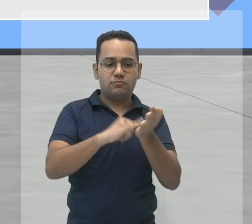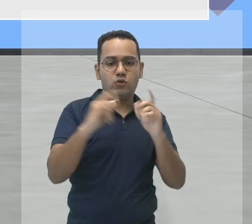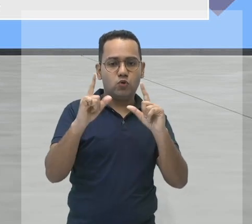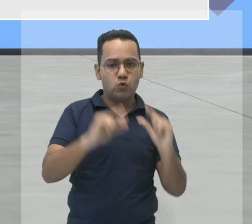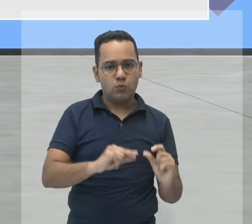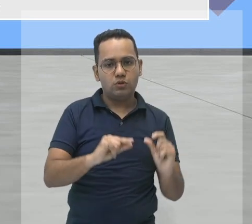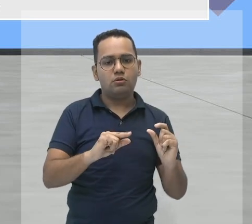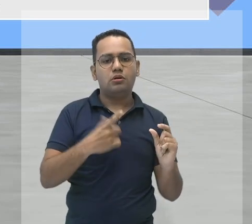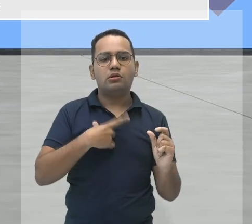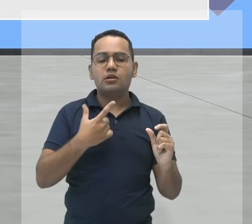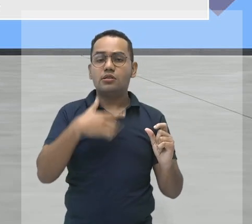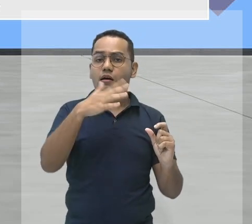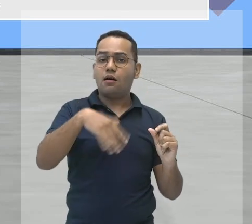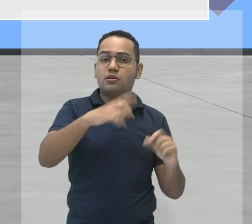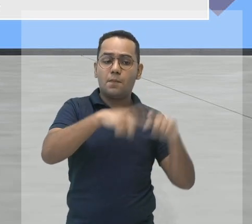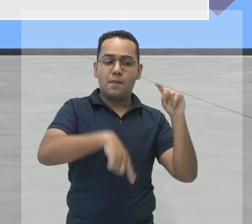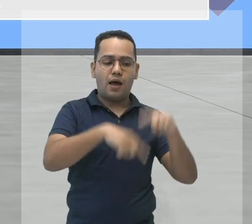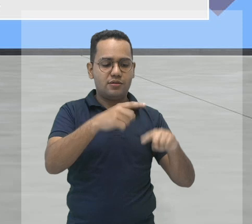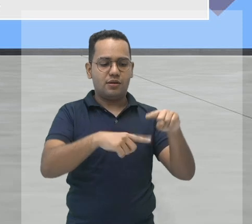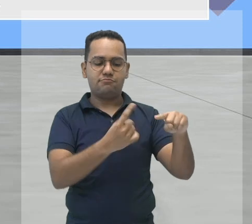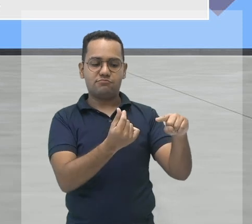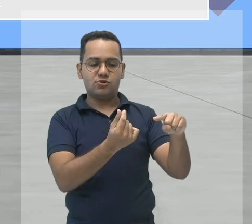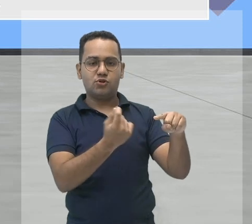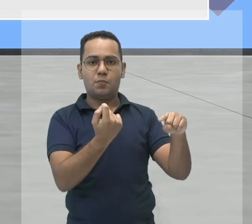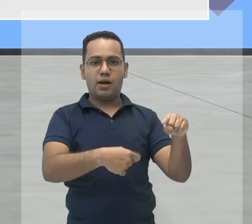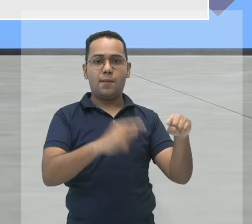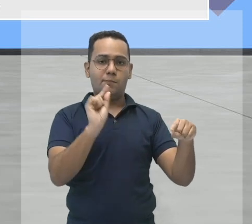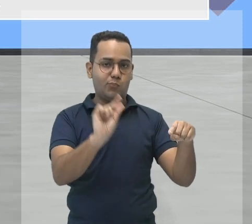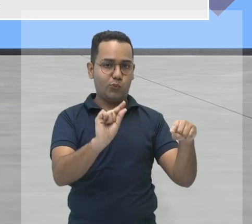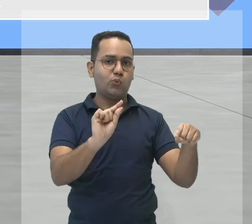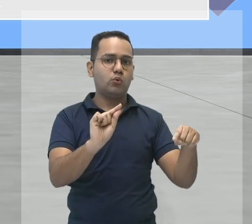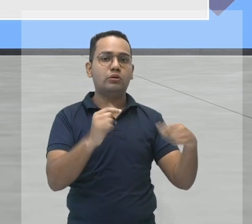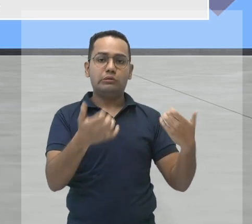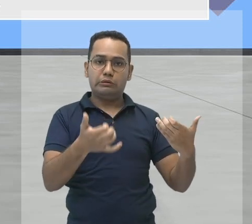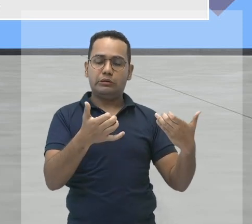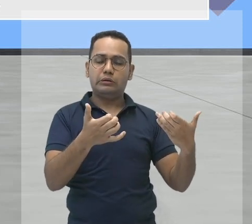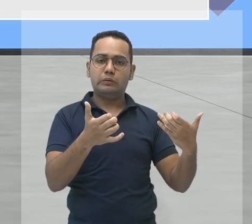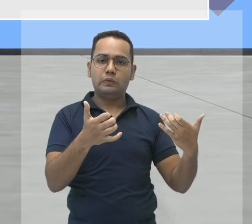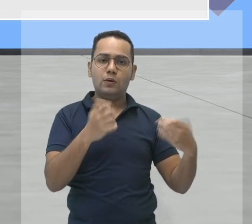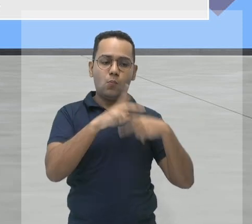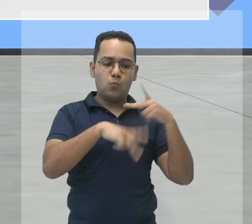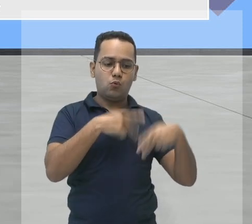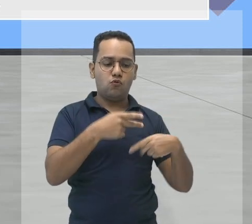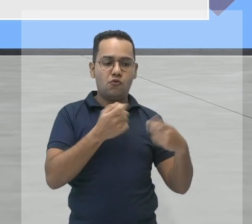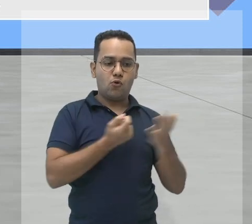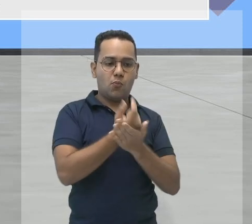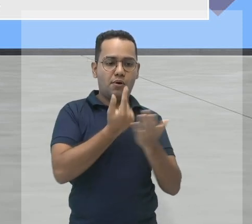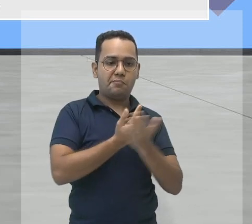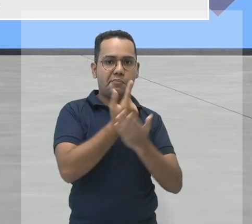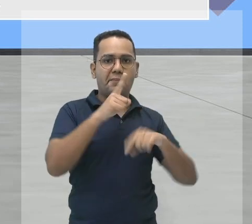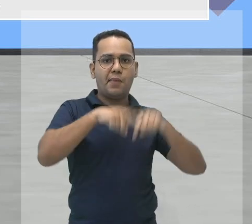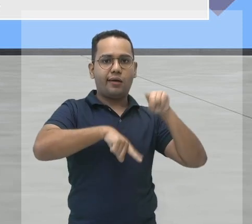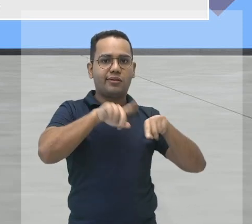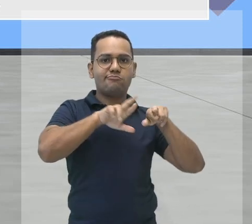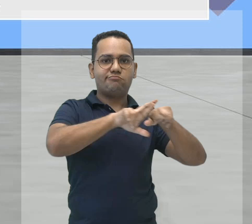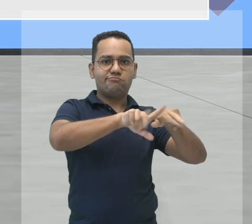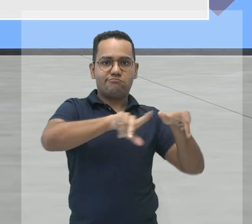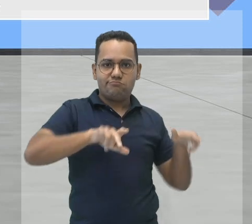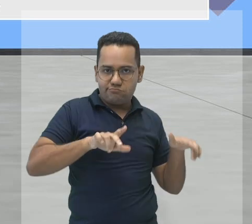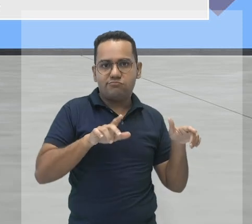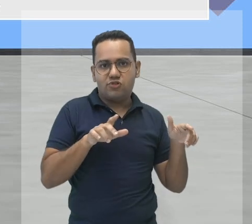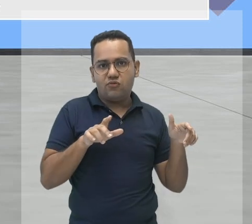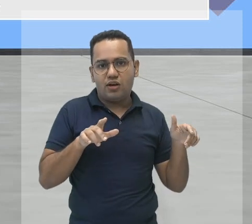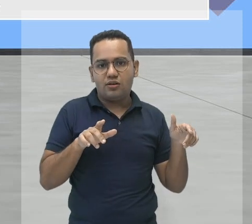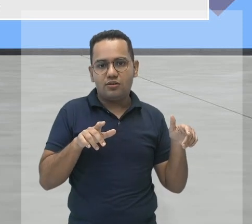as tarifas alfandegárias, isso torna os produtos mais baratos, tá? E aí a população passa a consumir mais. E isso alimenta